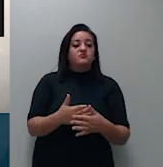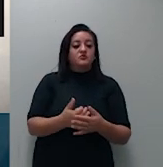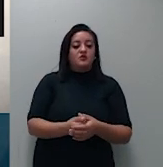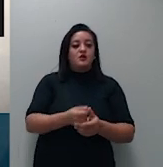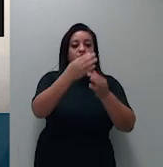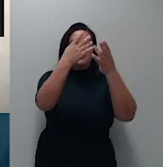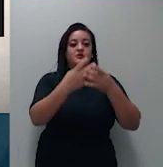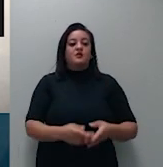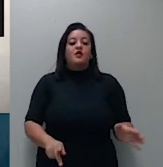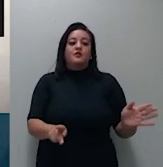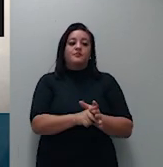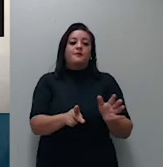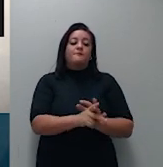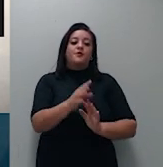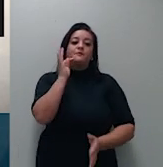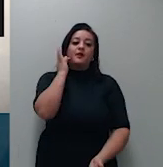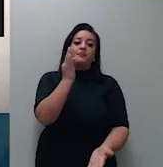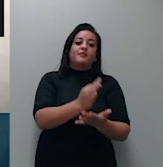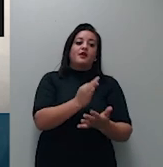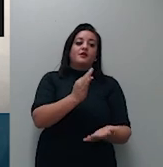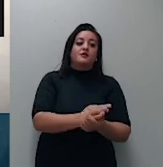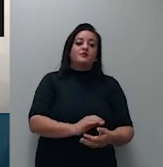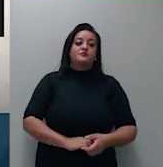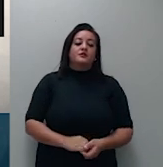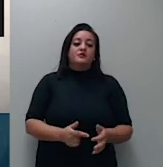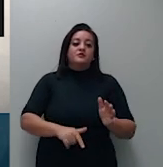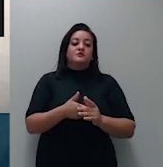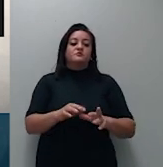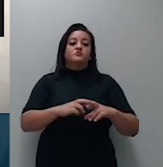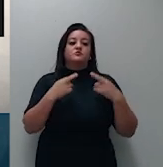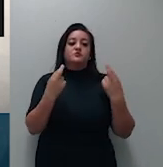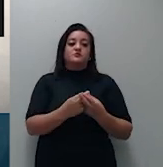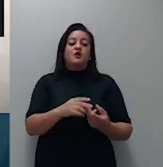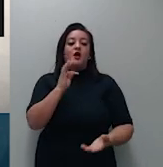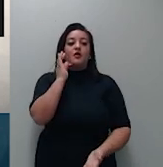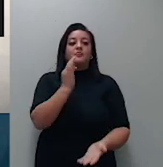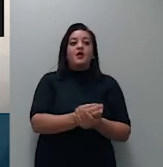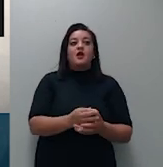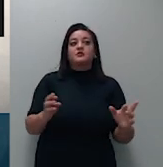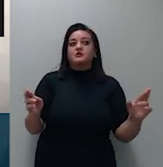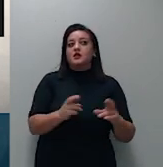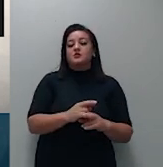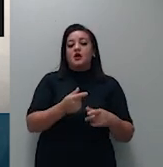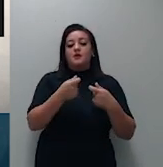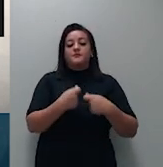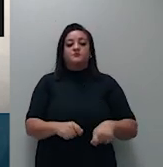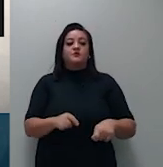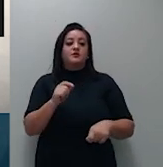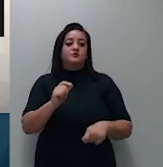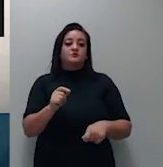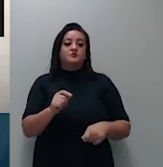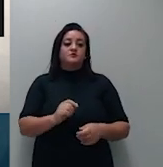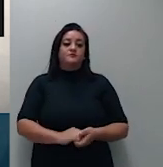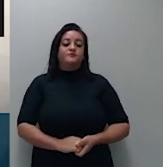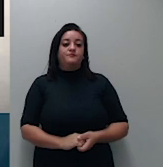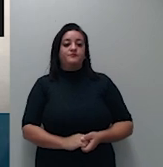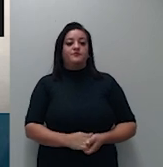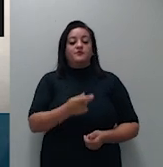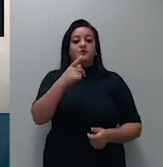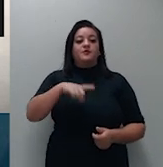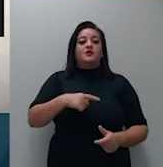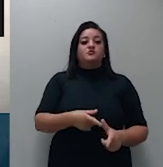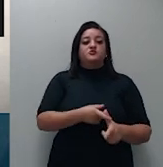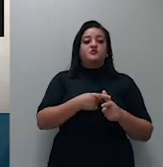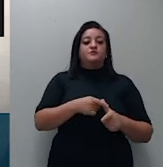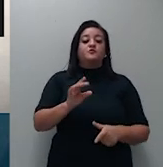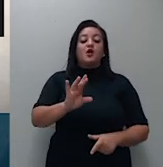a definição da própria tese na segunda sessão a tese quanto a possibilidade de